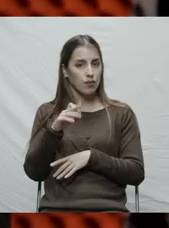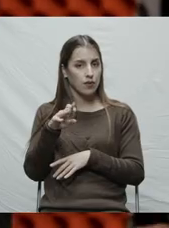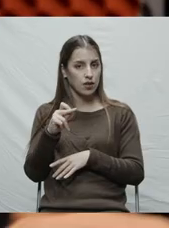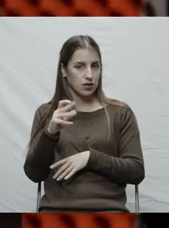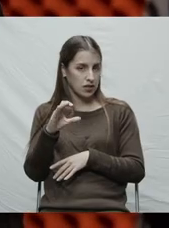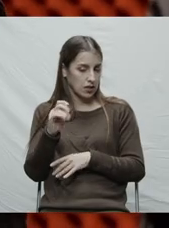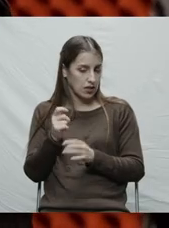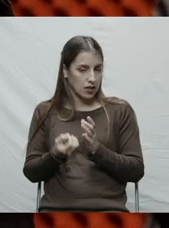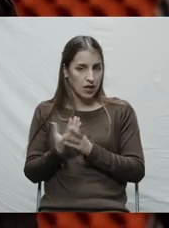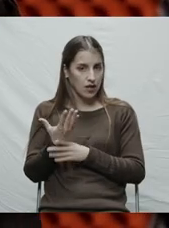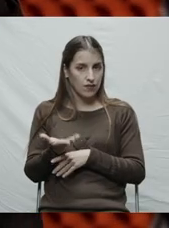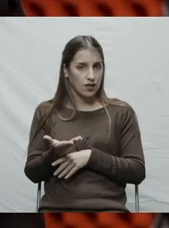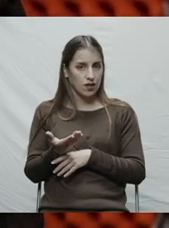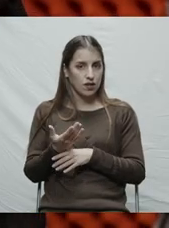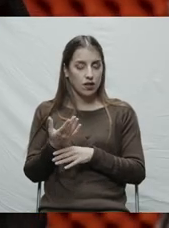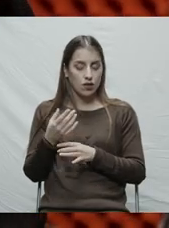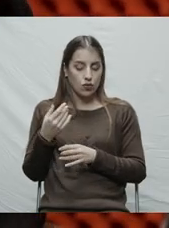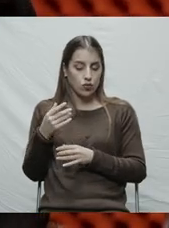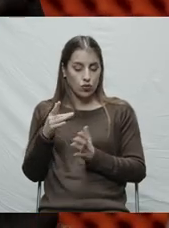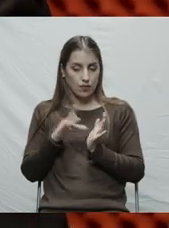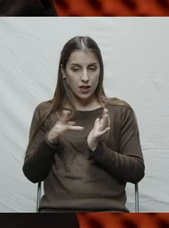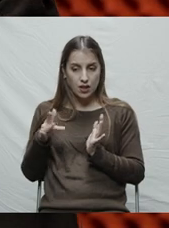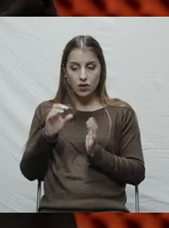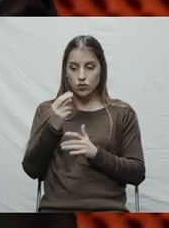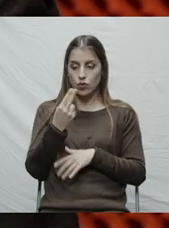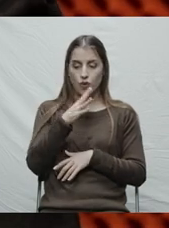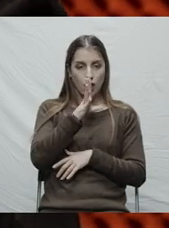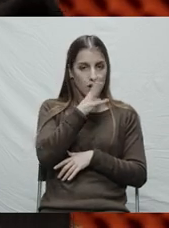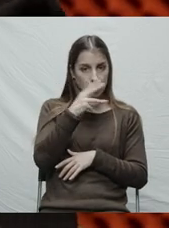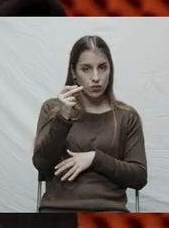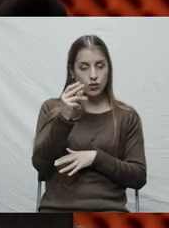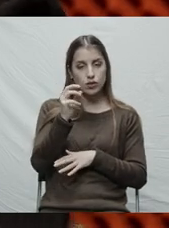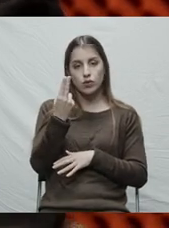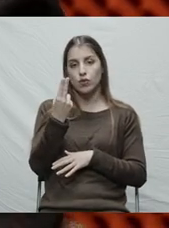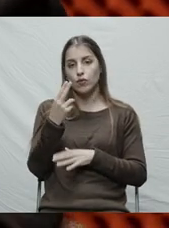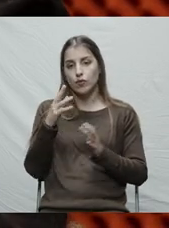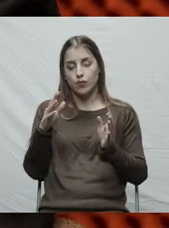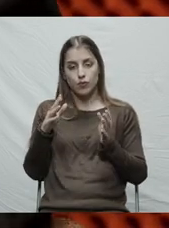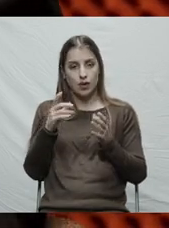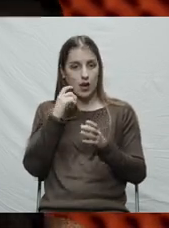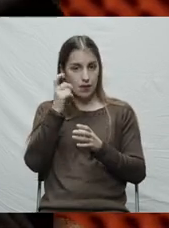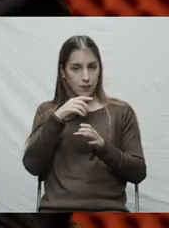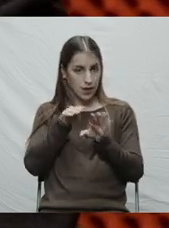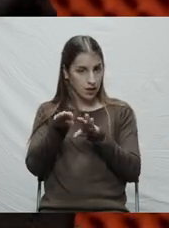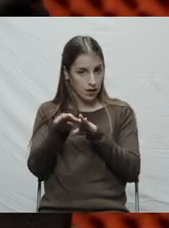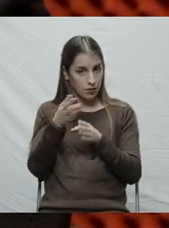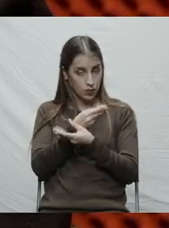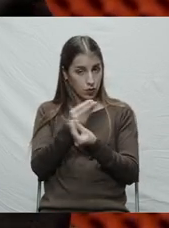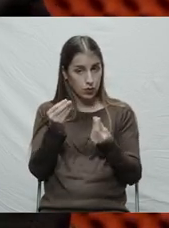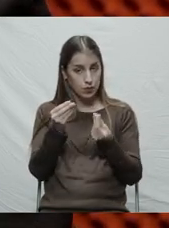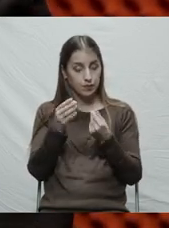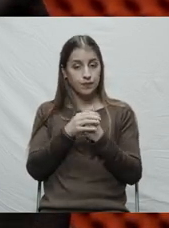que ainda estão escondidas e que sejam ou os bailarinos ou os atores, também com aqueles cursos todos muito virados para a prática, prática, prática e